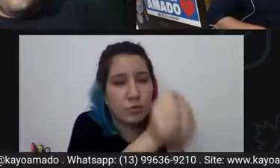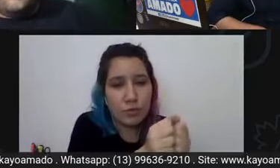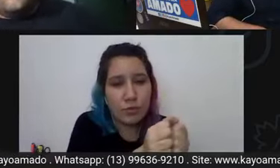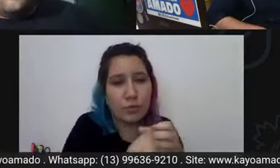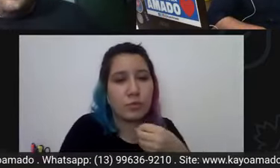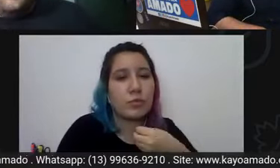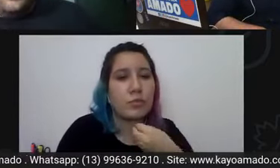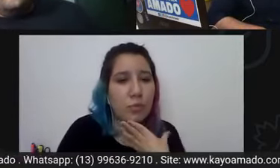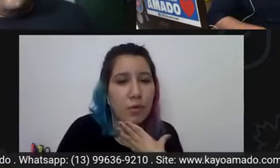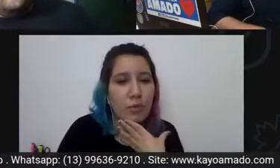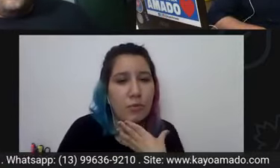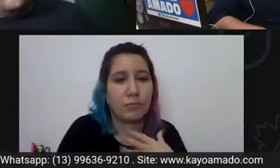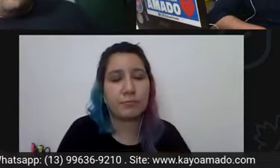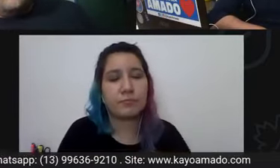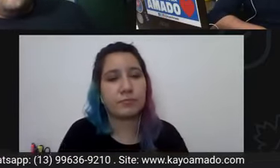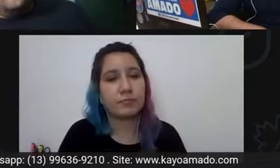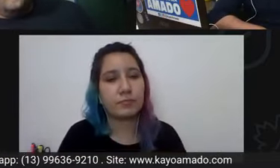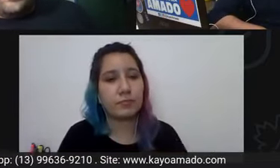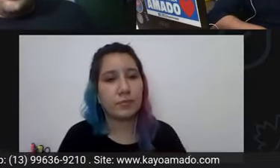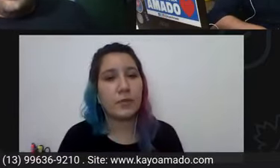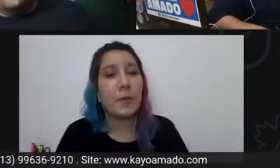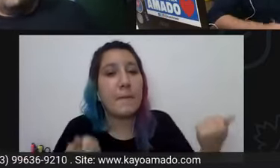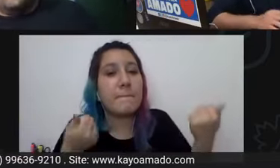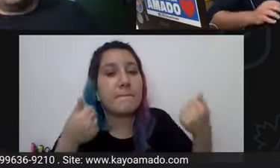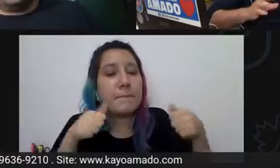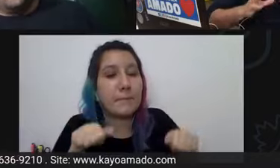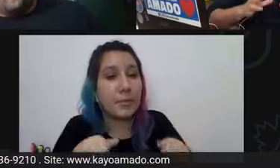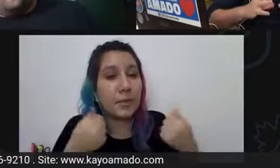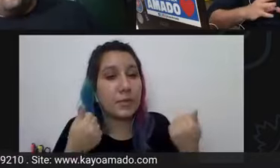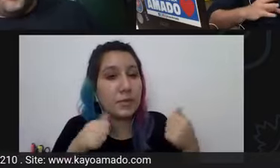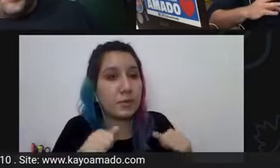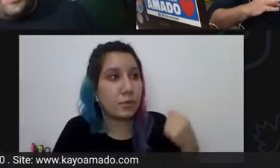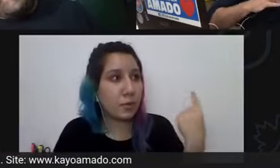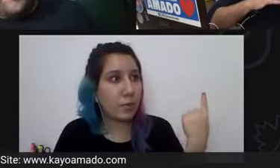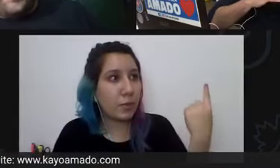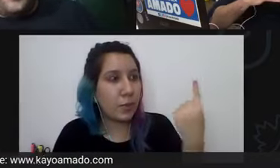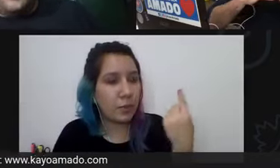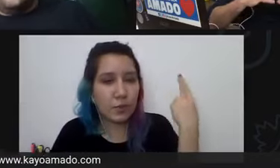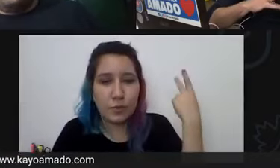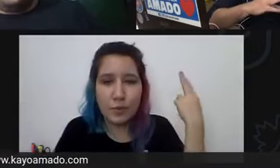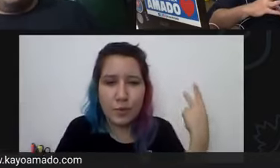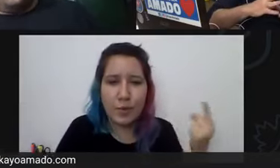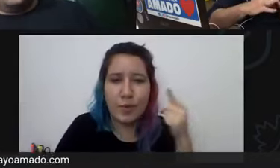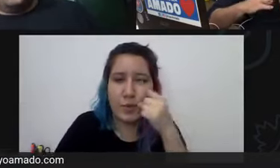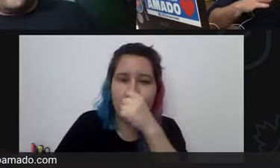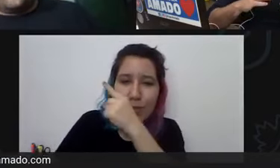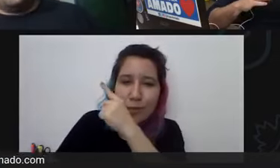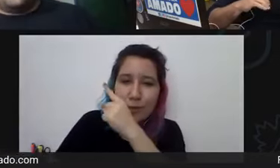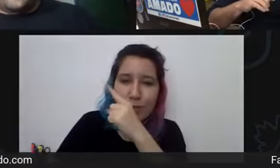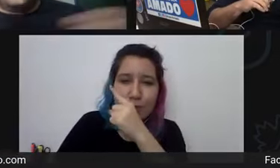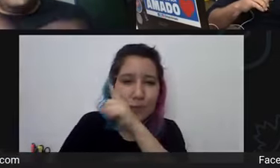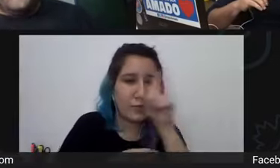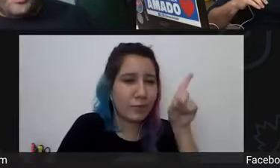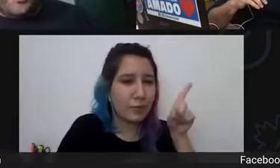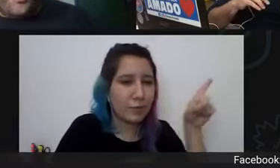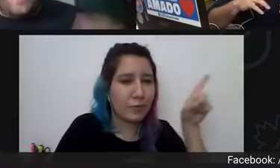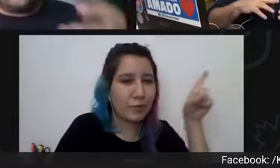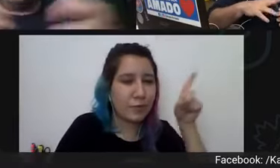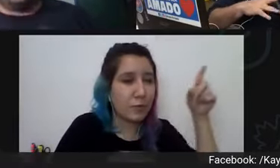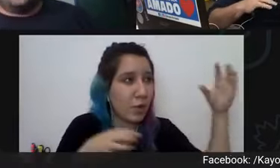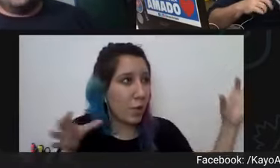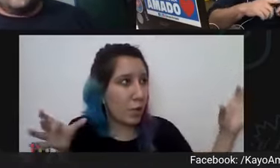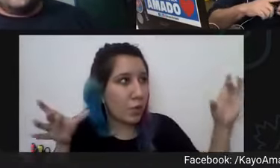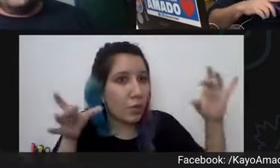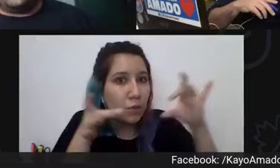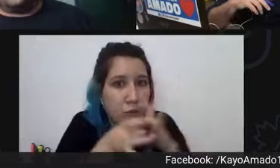isso. A gente faz, né? Então a gente está precisando do quê? De uma pessoa igual você, né, para que faça o quê? Que